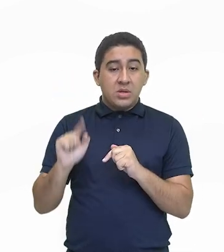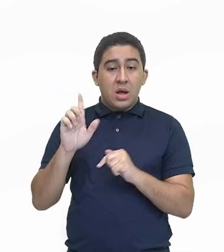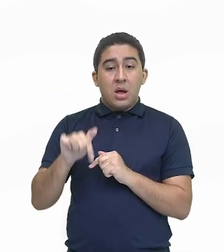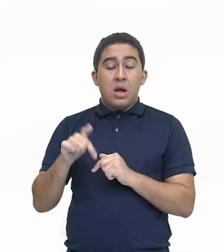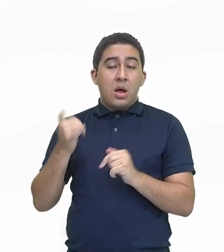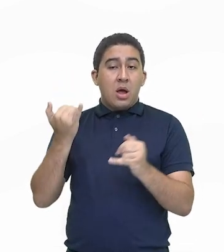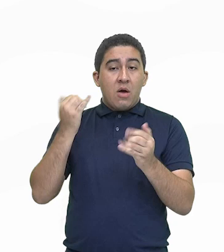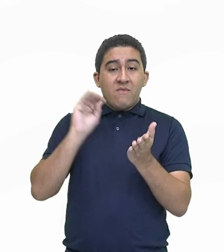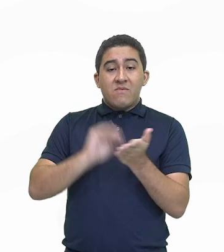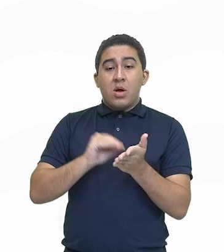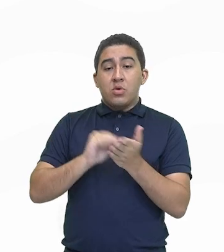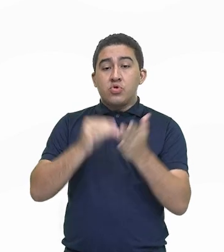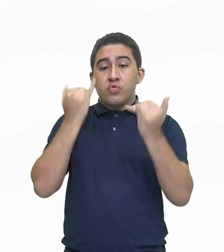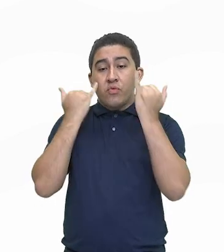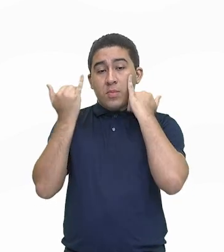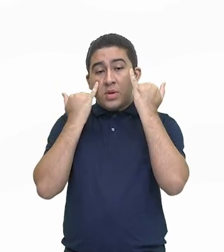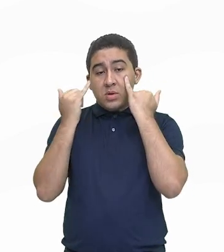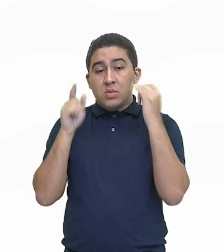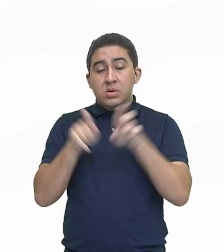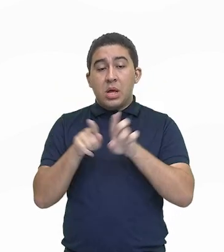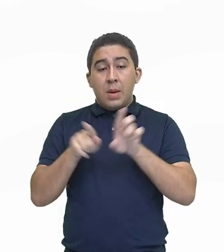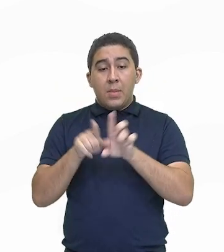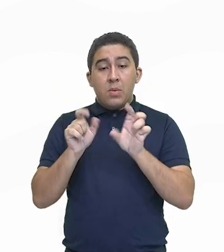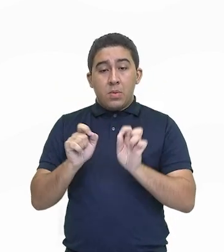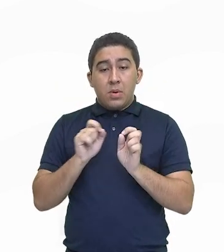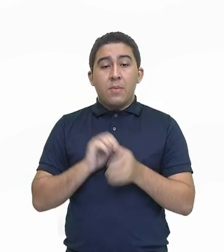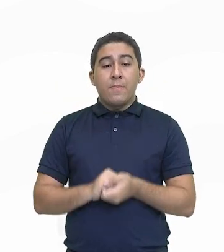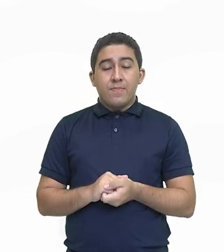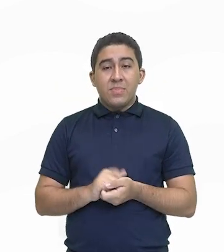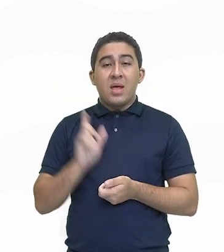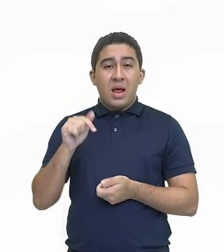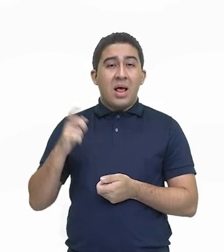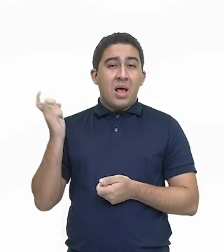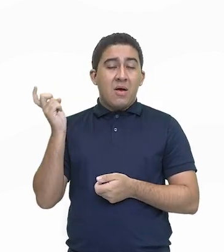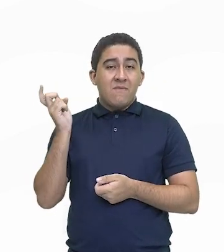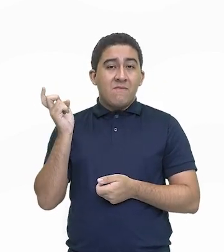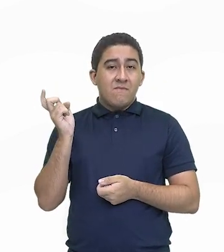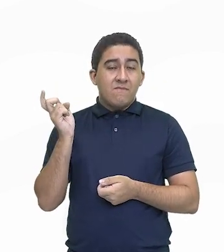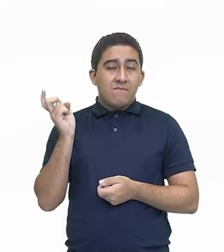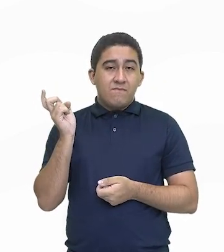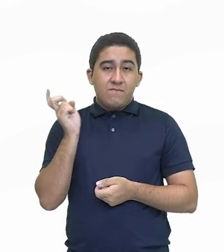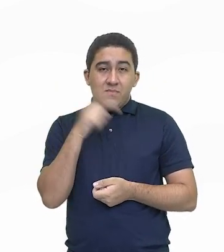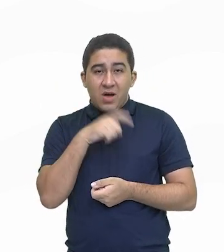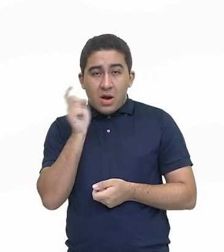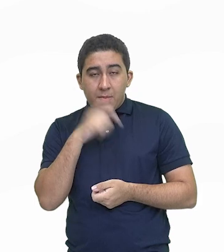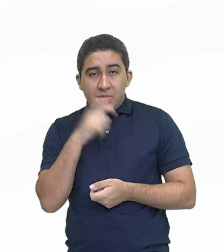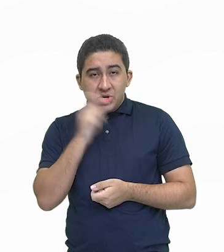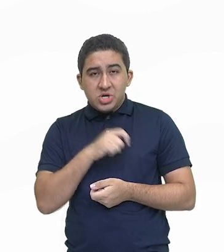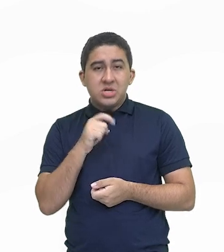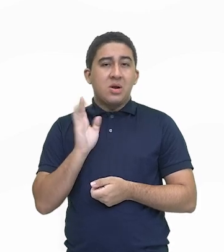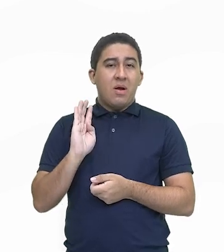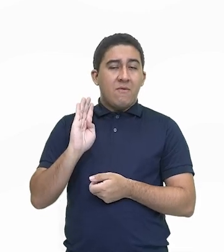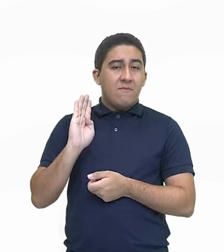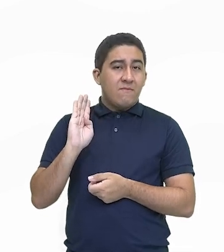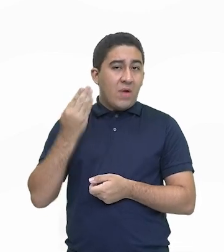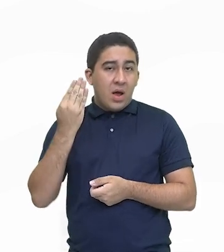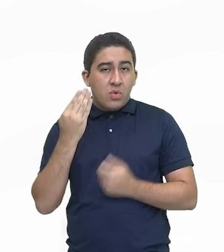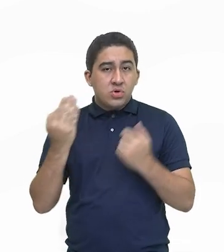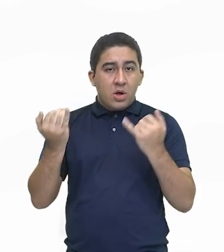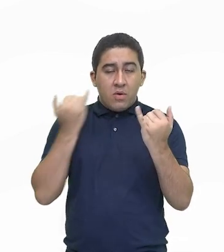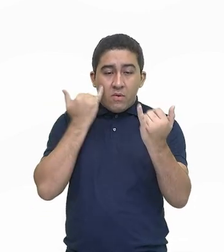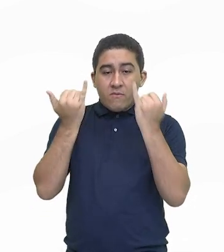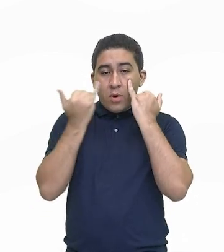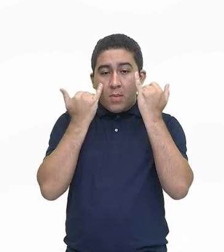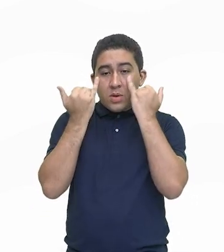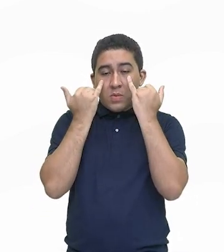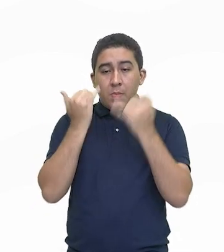a desinformação, a famosa fake news, aquelas informações falsas, né?